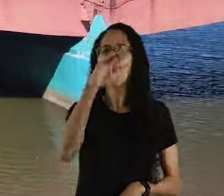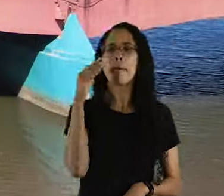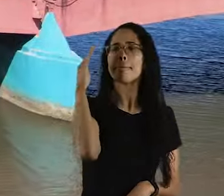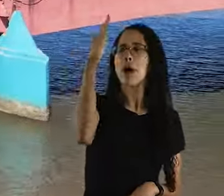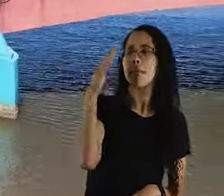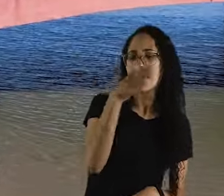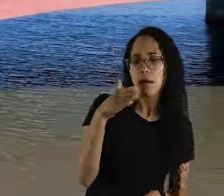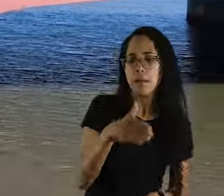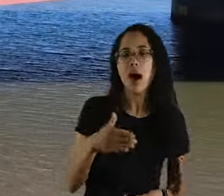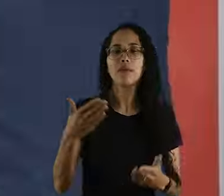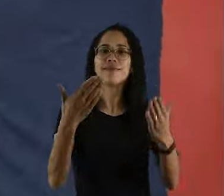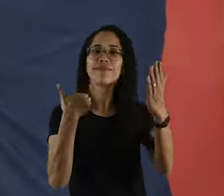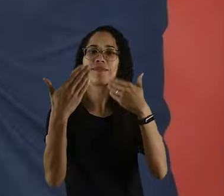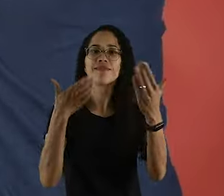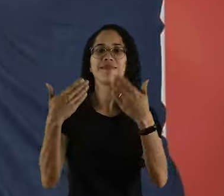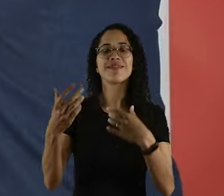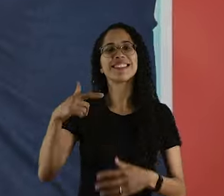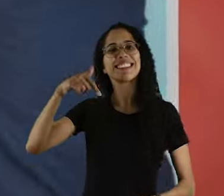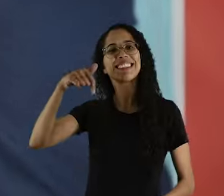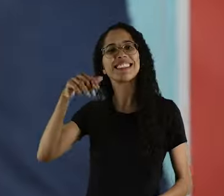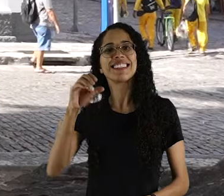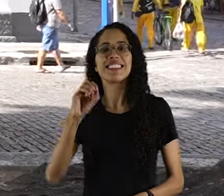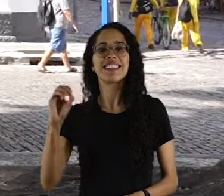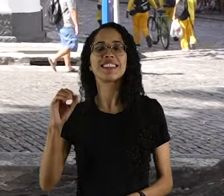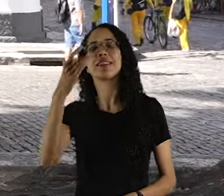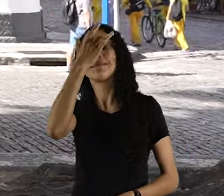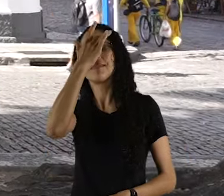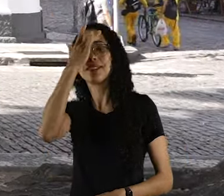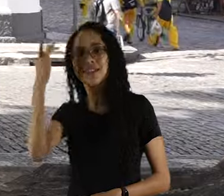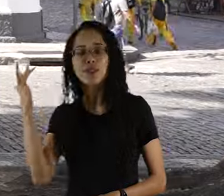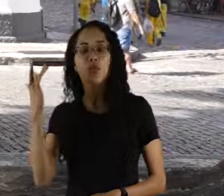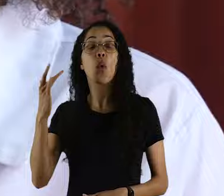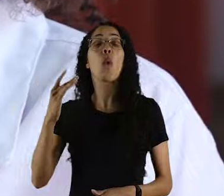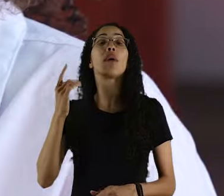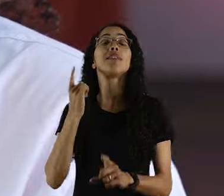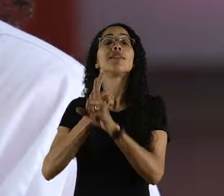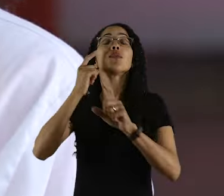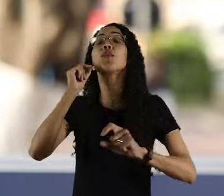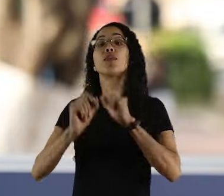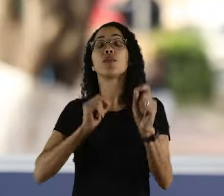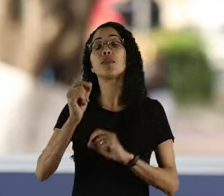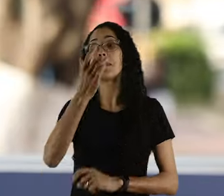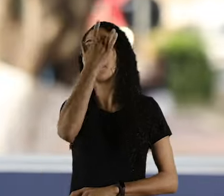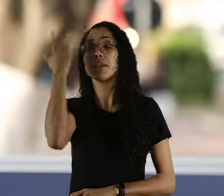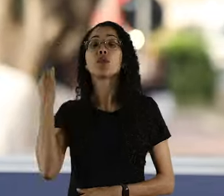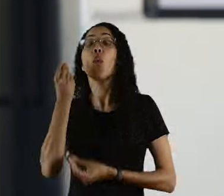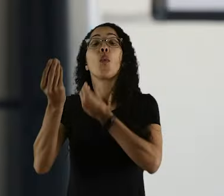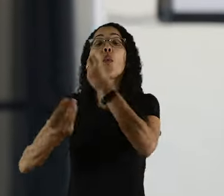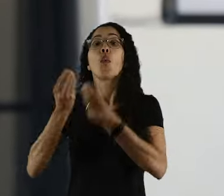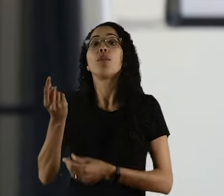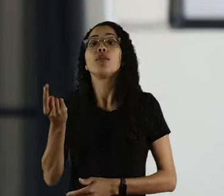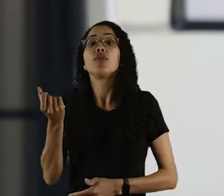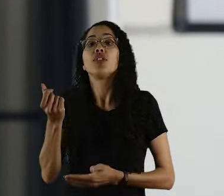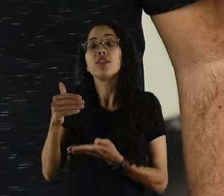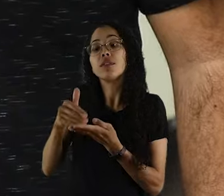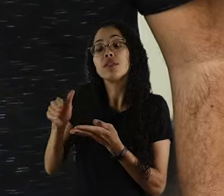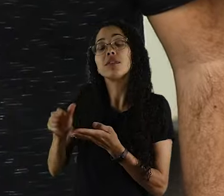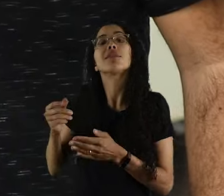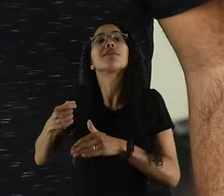de 700 pessoas. E com isso, descobrir como a população guarda e aplica aquele dinheirinho que